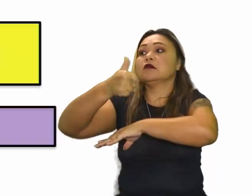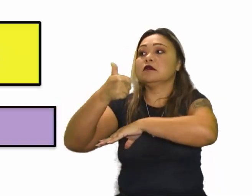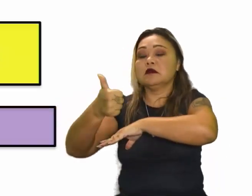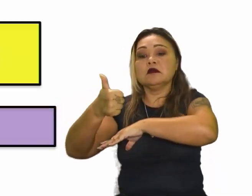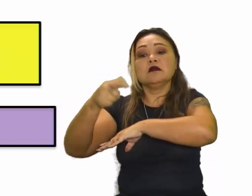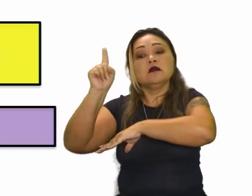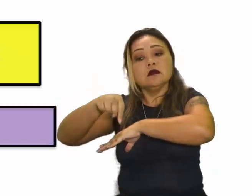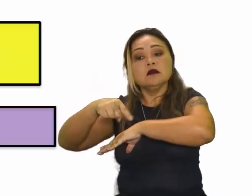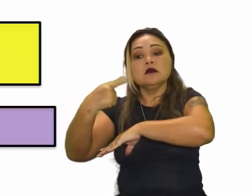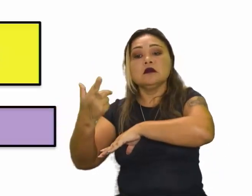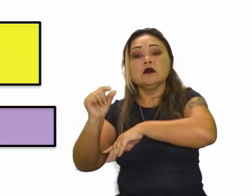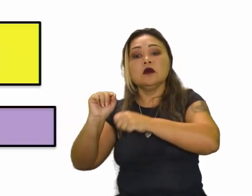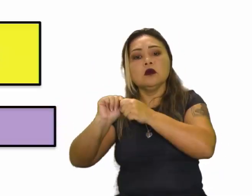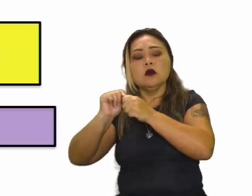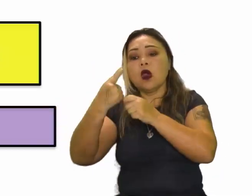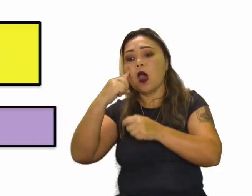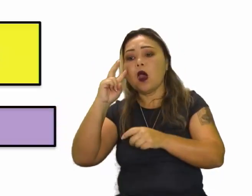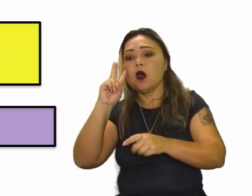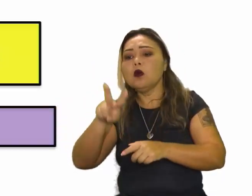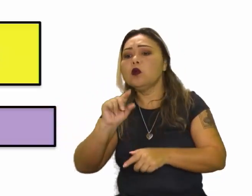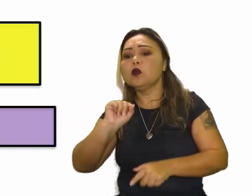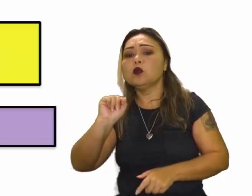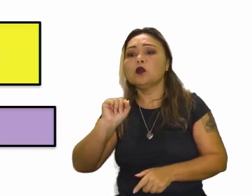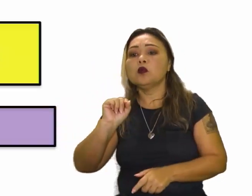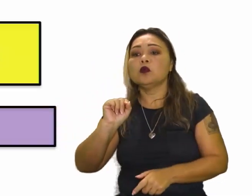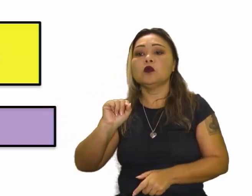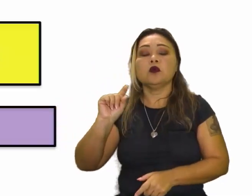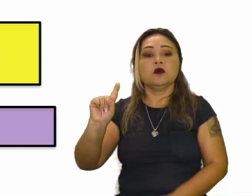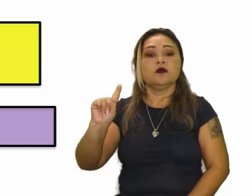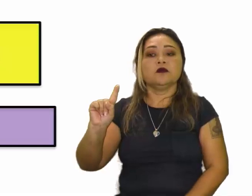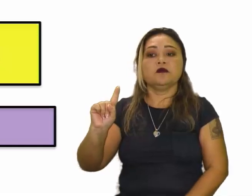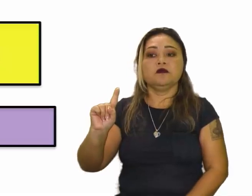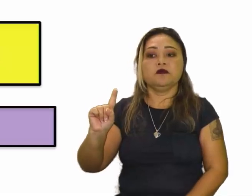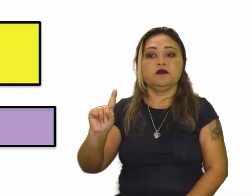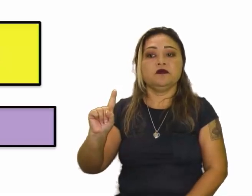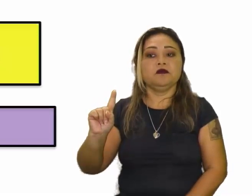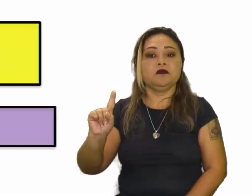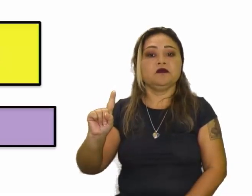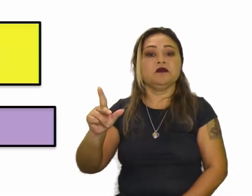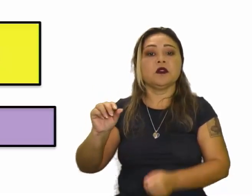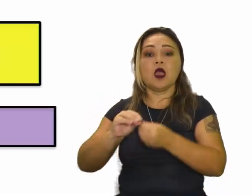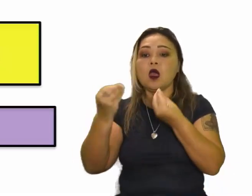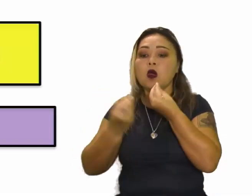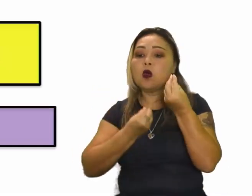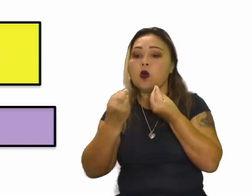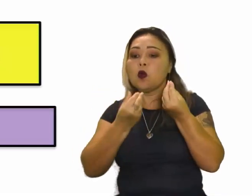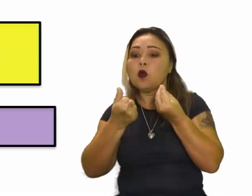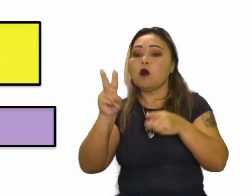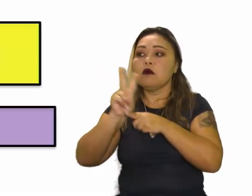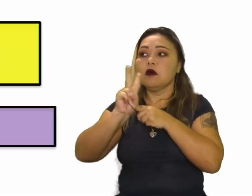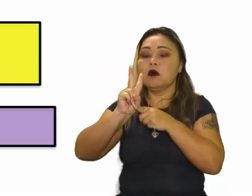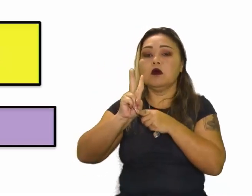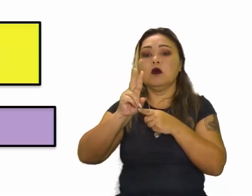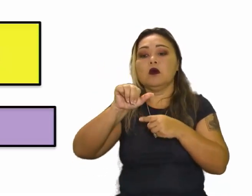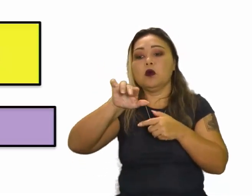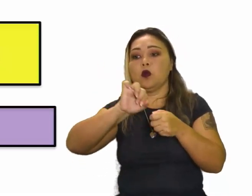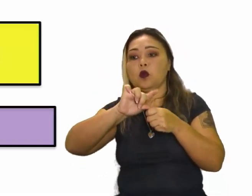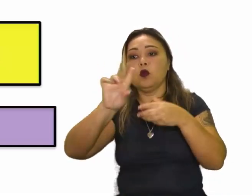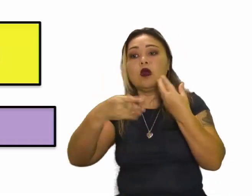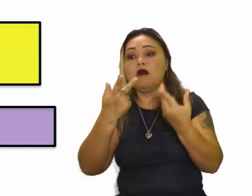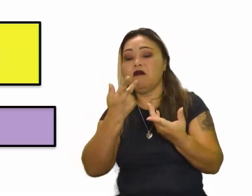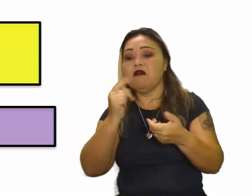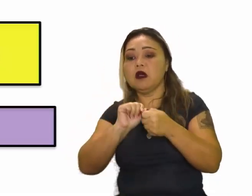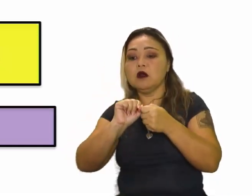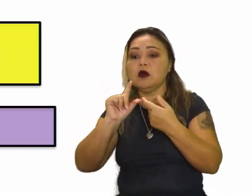Vamos, professor, o que nós vimos sobre isso aí, professor? Nós vimos aí, ó, manejo de criação de RAM.